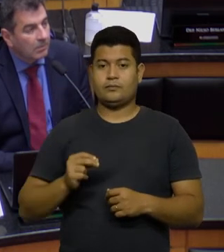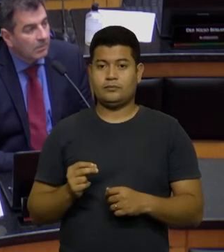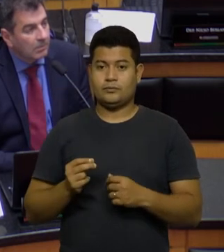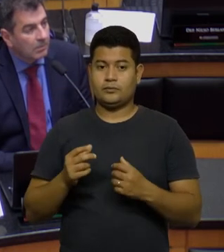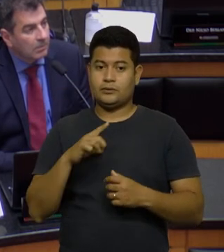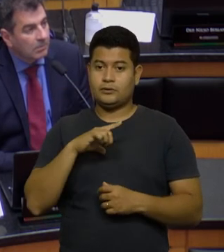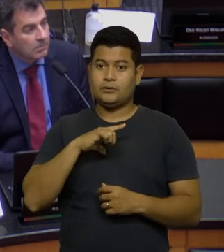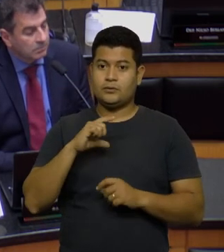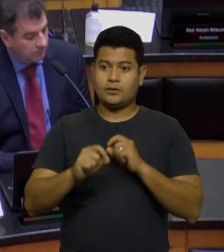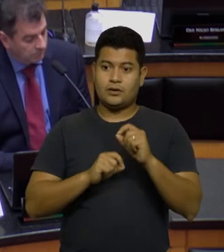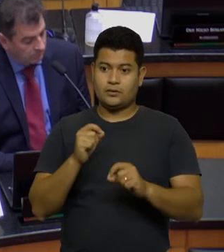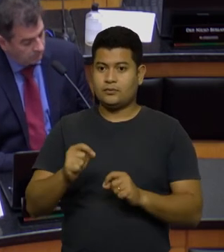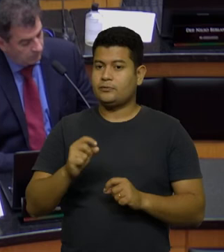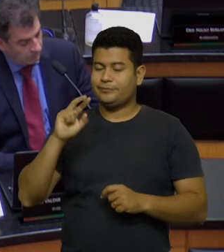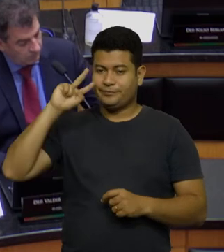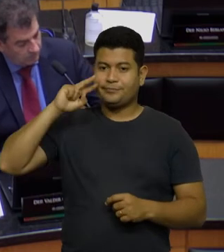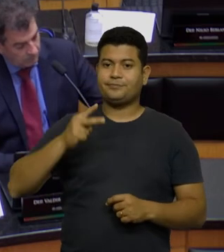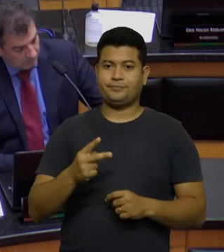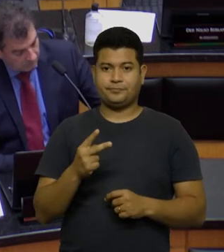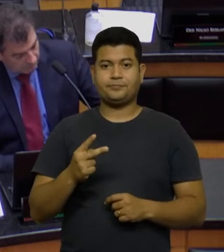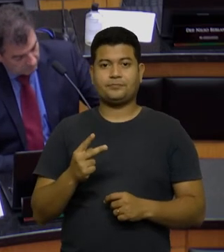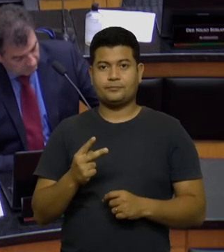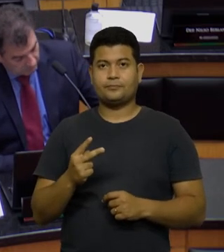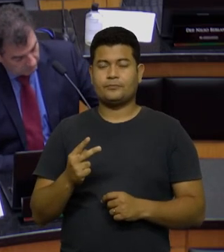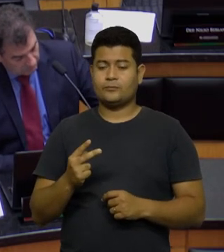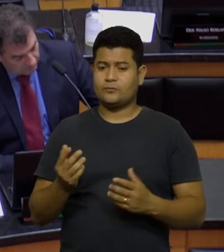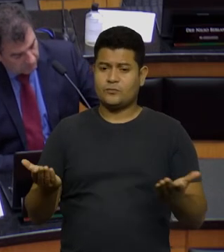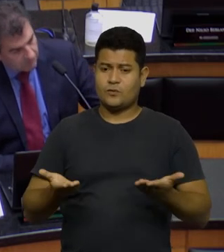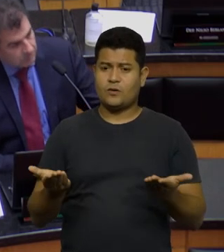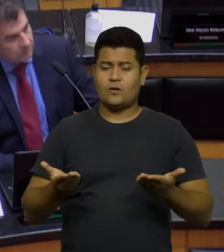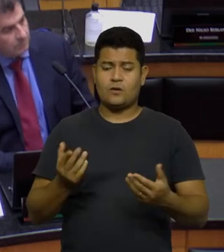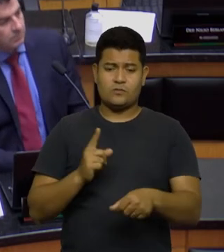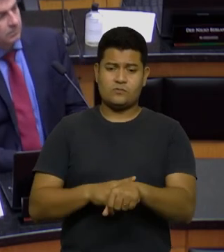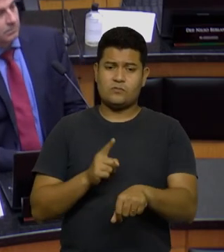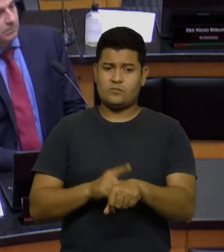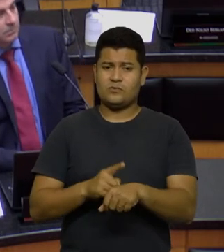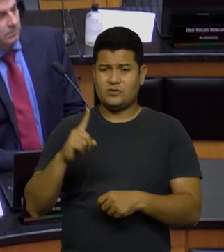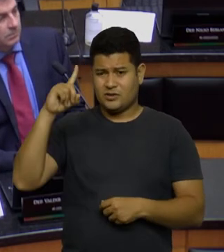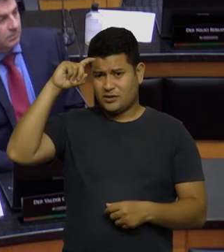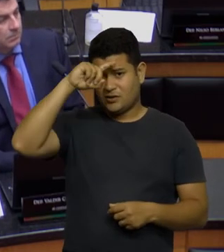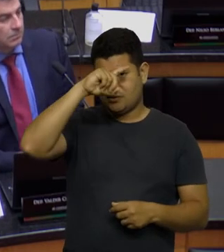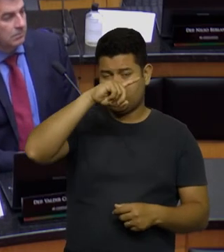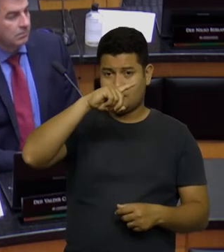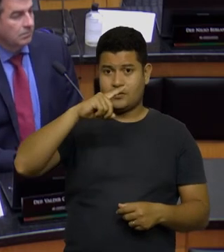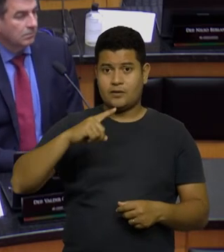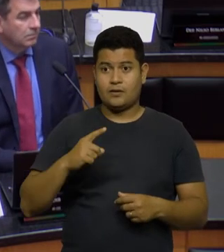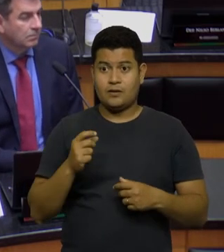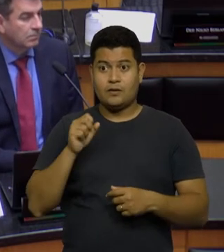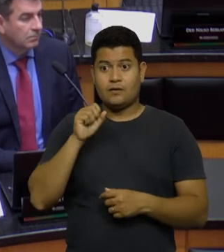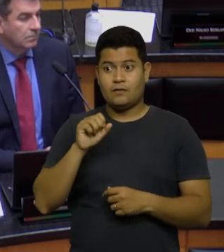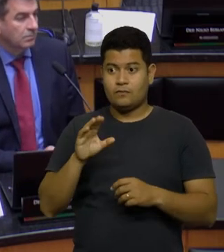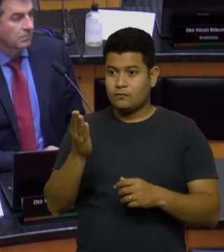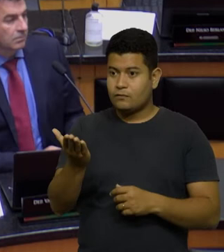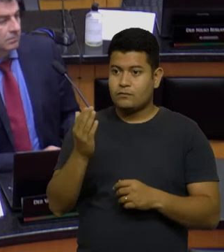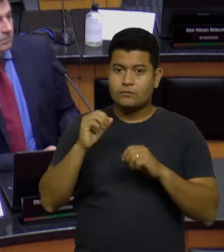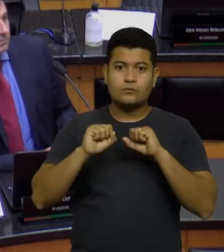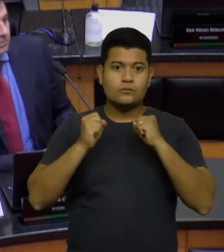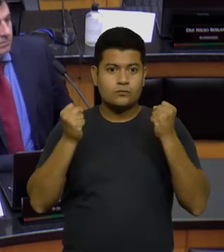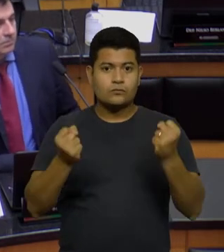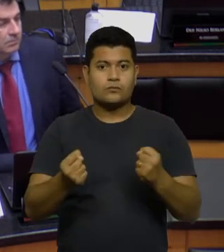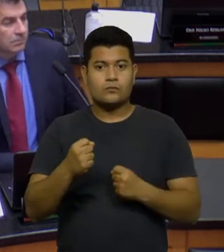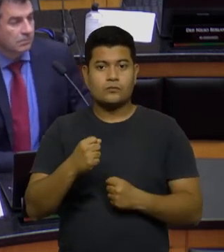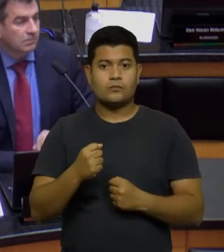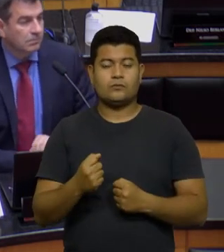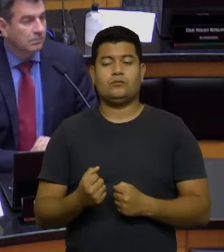aquilo que fazem. Nós andamos por tempos tão difíceis, então, quando a gente se depara com alguém que se dedica de corpo e alma àquilo que faz, como o senhor tem